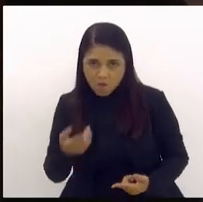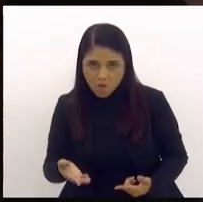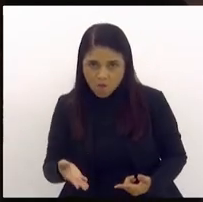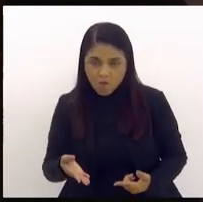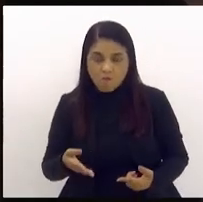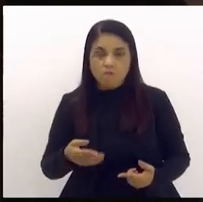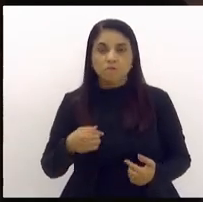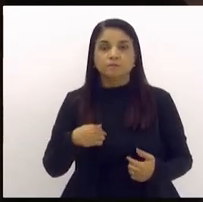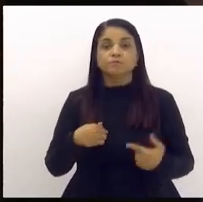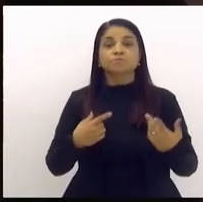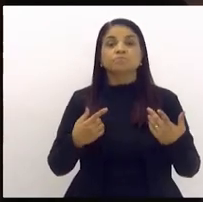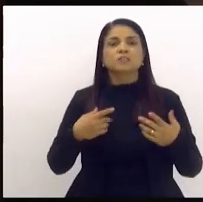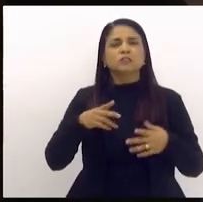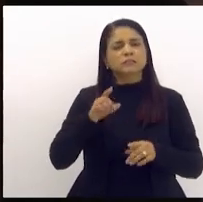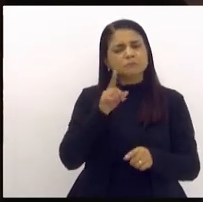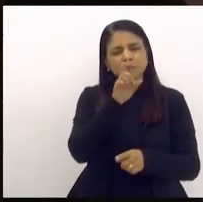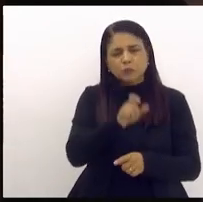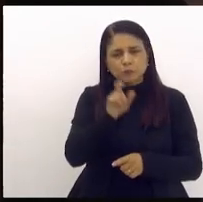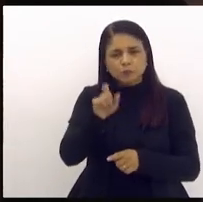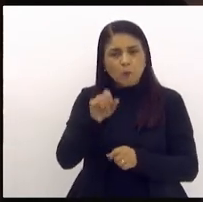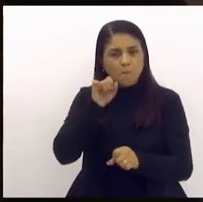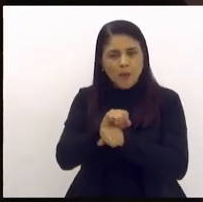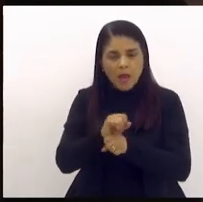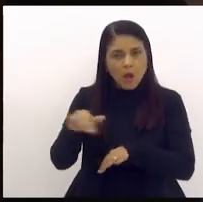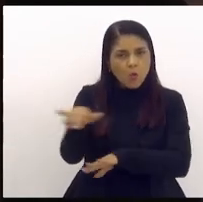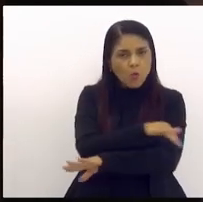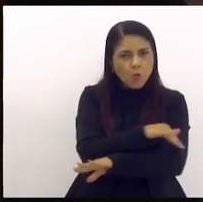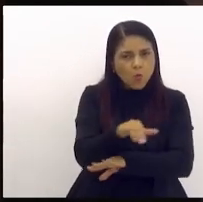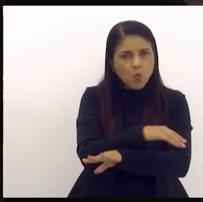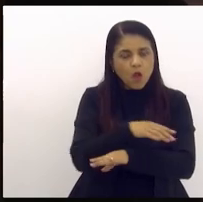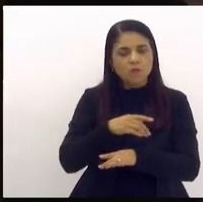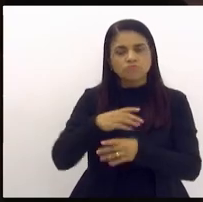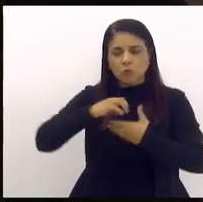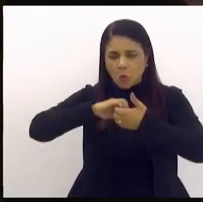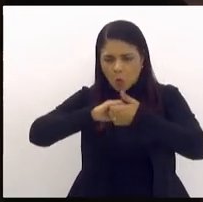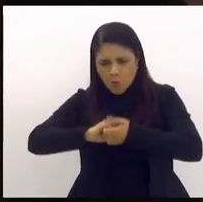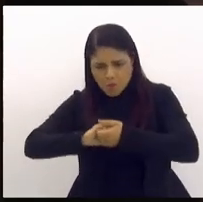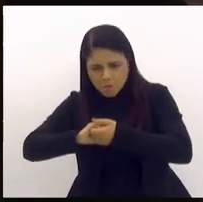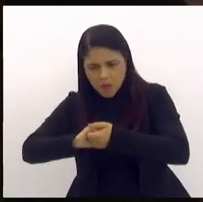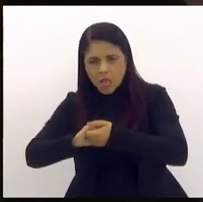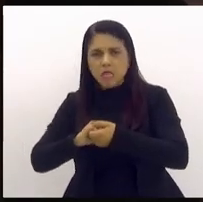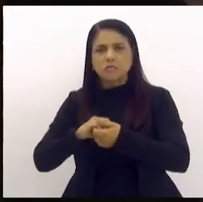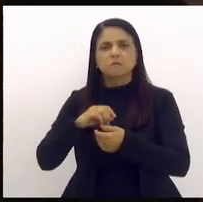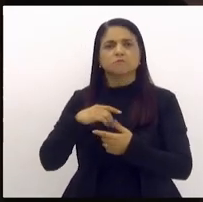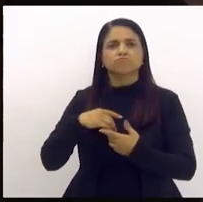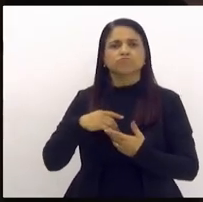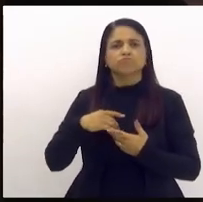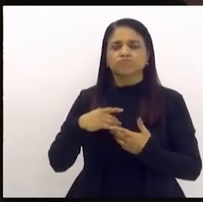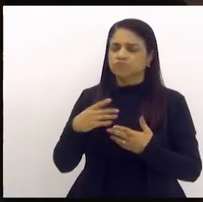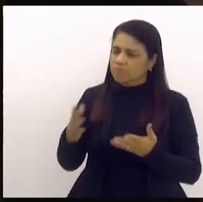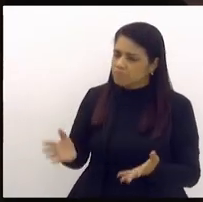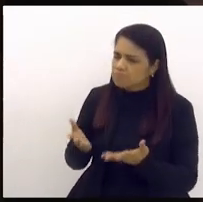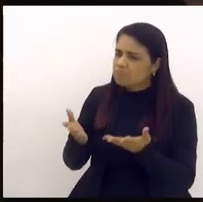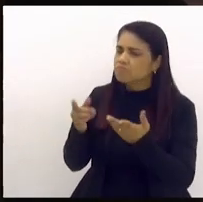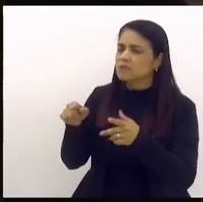que nos param nas ruas todos os dias, em primeiro lugar, nos cumprimentando, enaltecendo o nosso